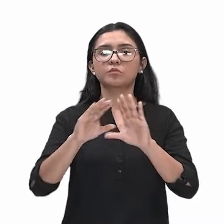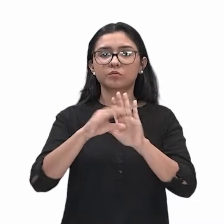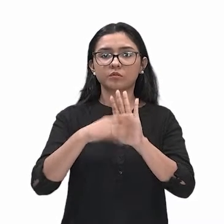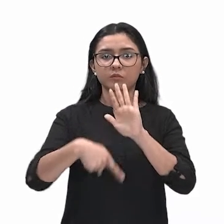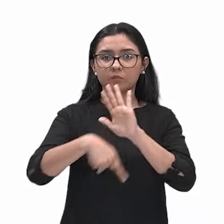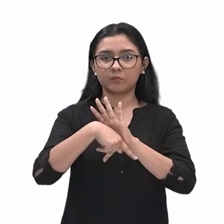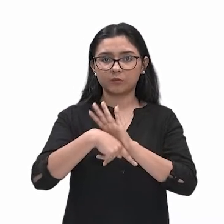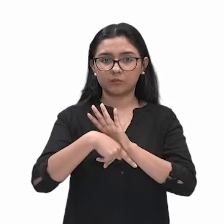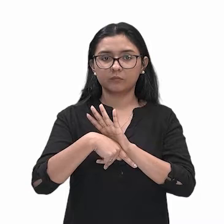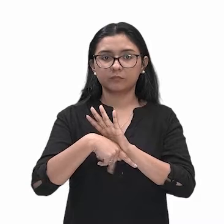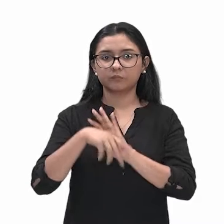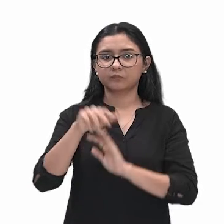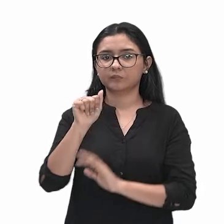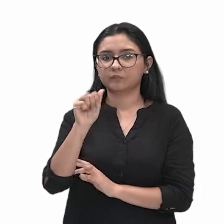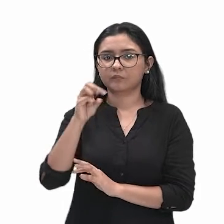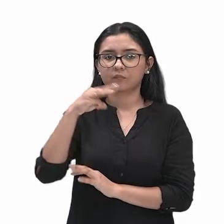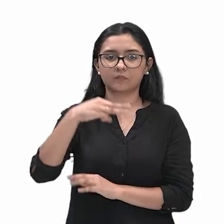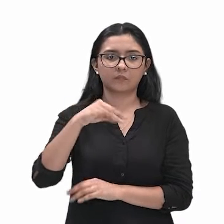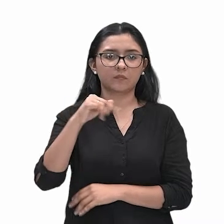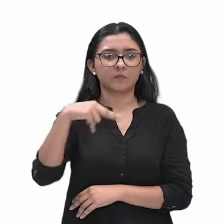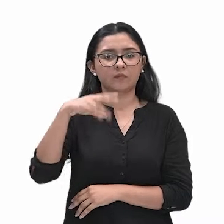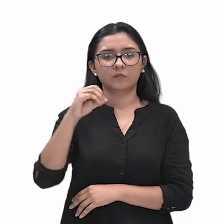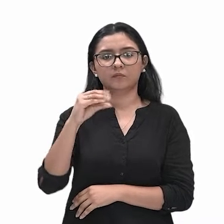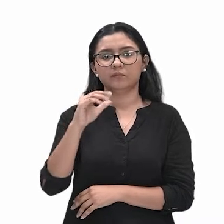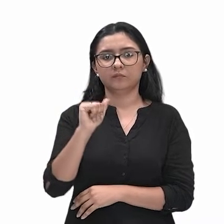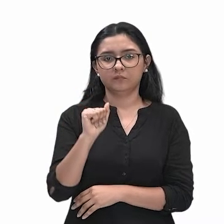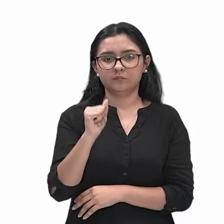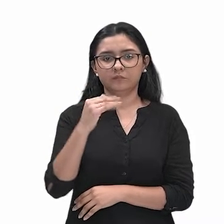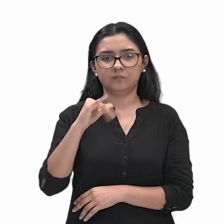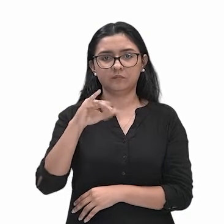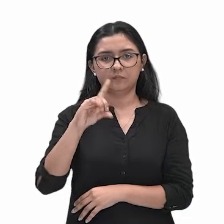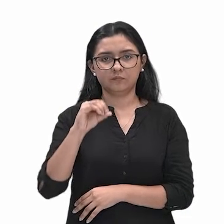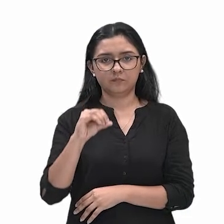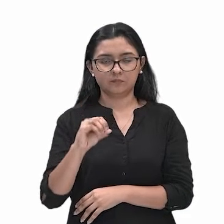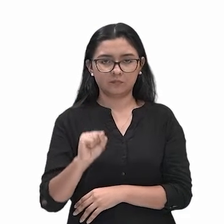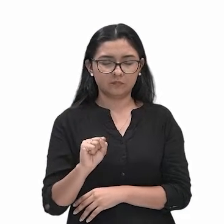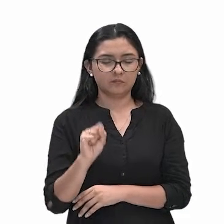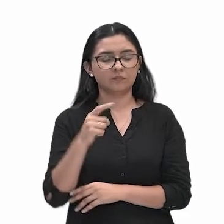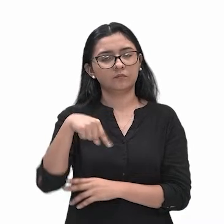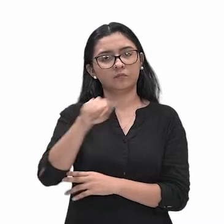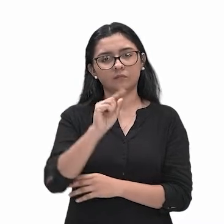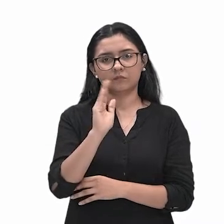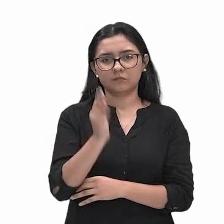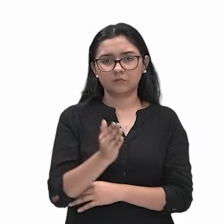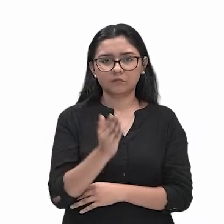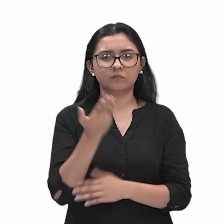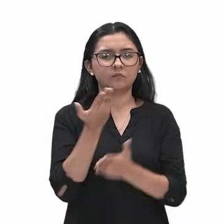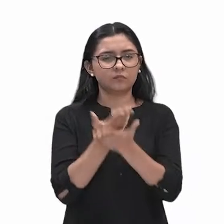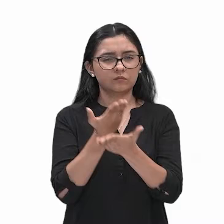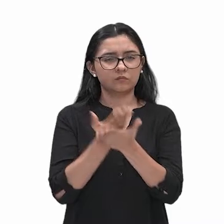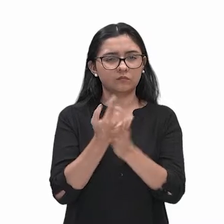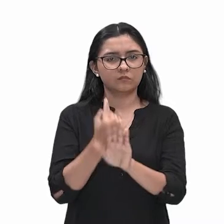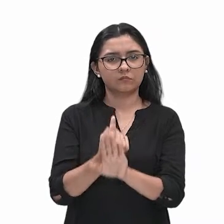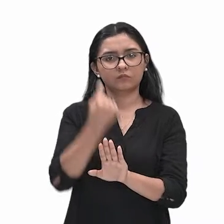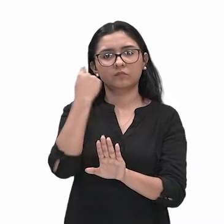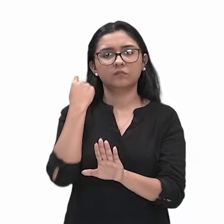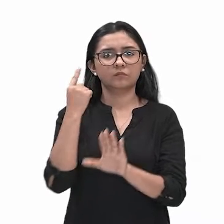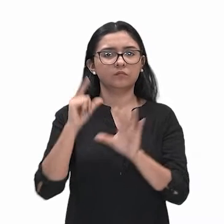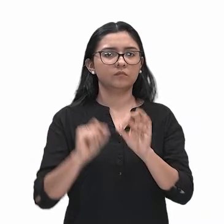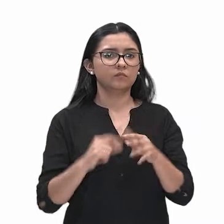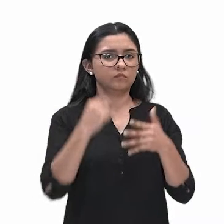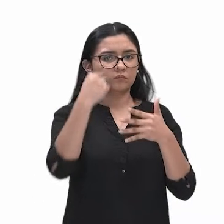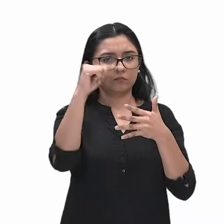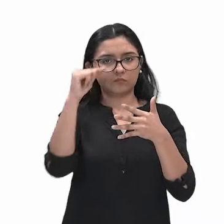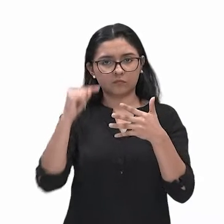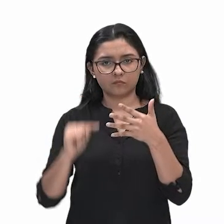conceito, tá? Dessas substâncias. Então, a vocês que já vêm trabalhando, já vêm estudando sobre os compostos